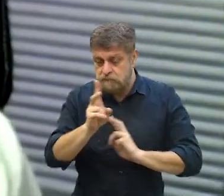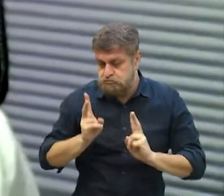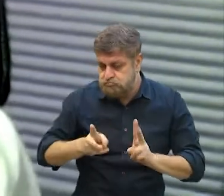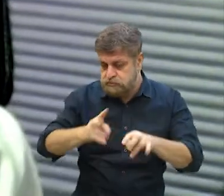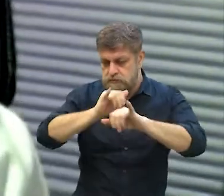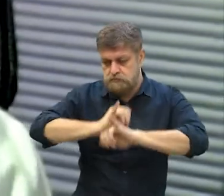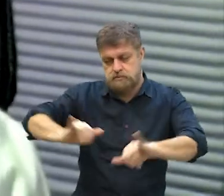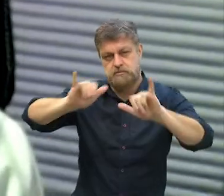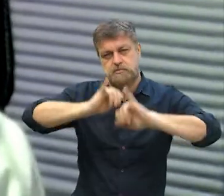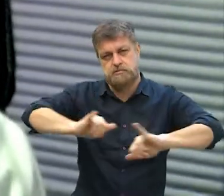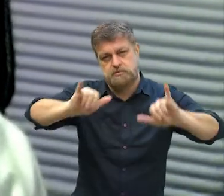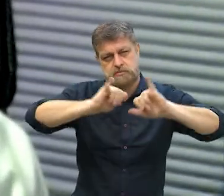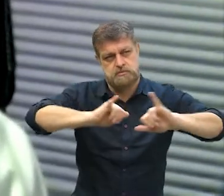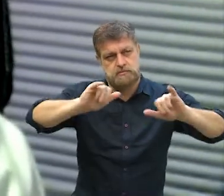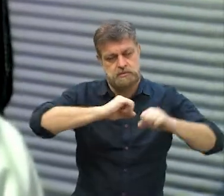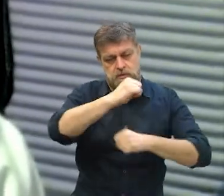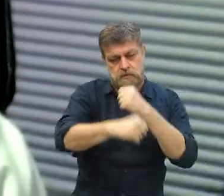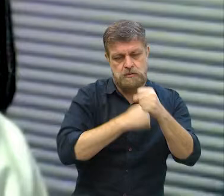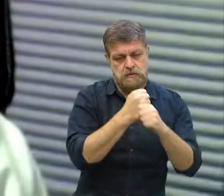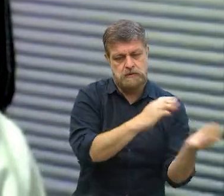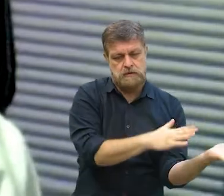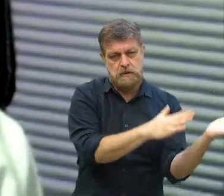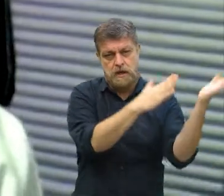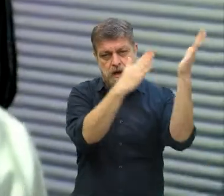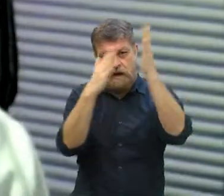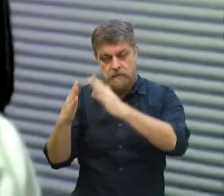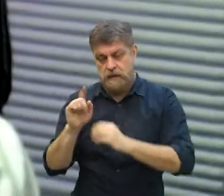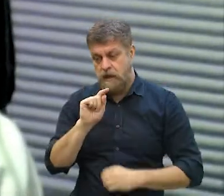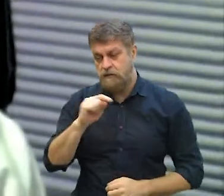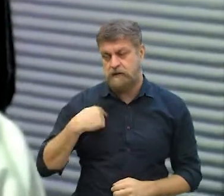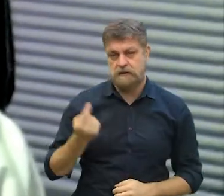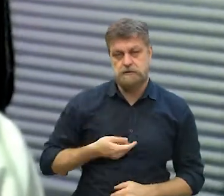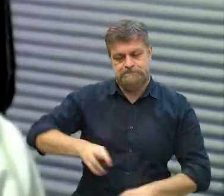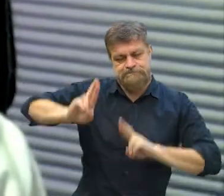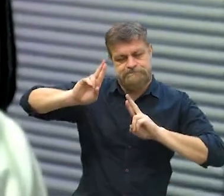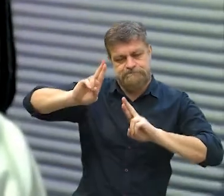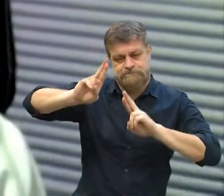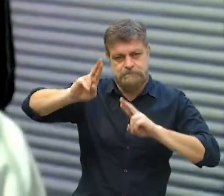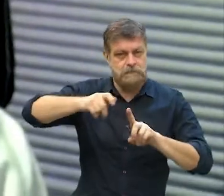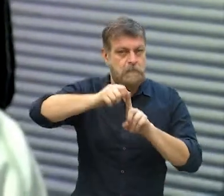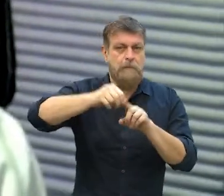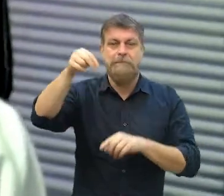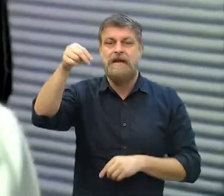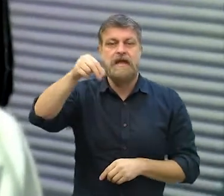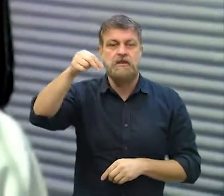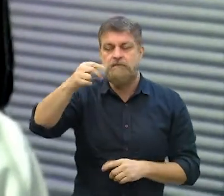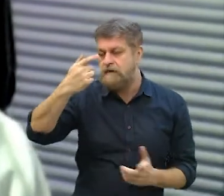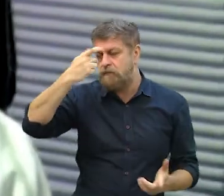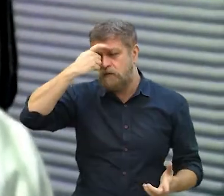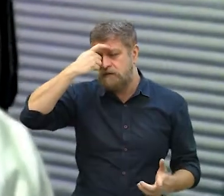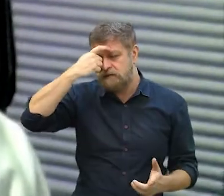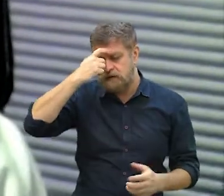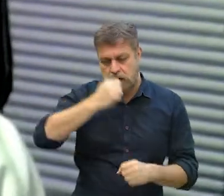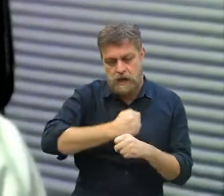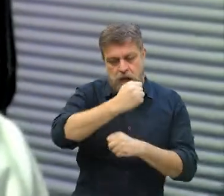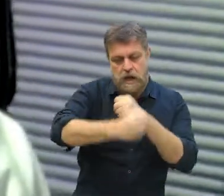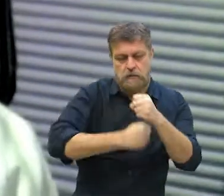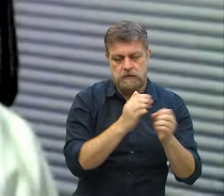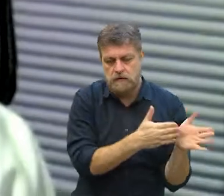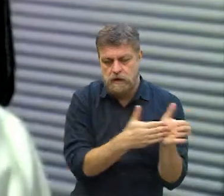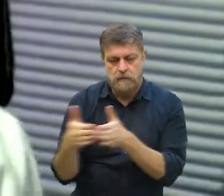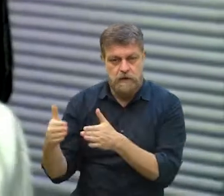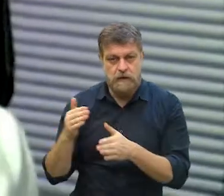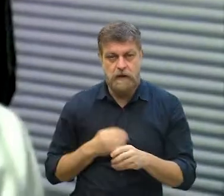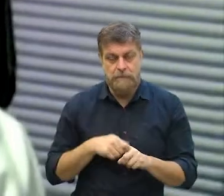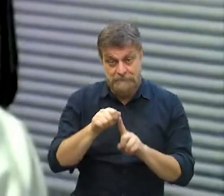Você mantém a propagação desse assunto durante o ano inteiro, e isso é realmente o que a gente espera. Não é só novembro para fazer a conscientização, é o